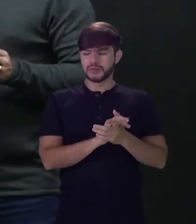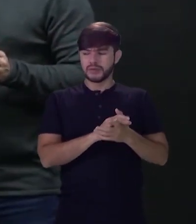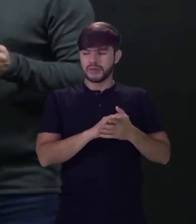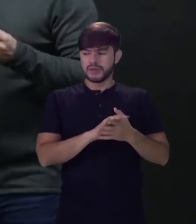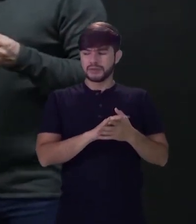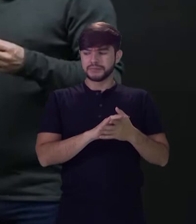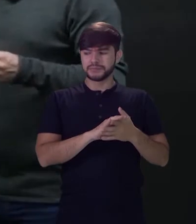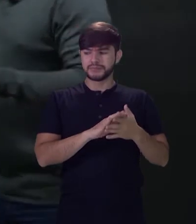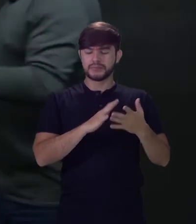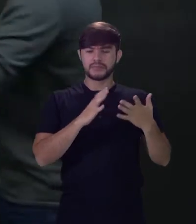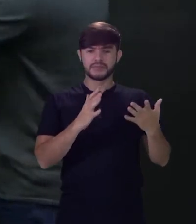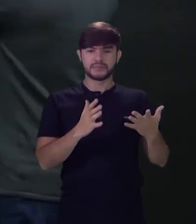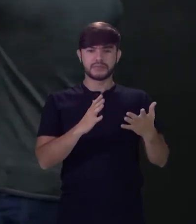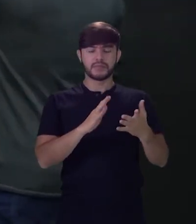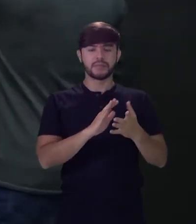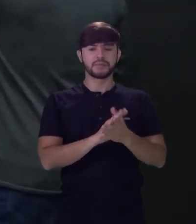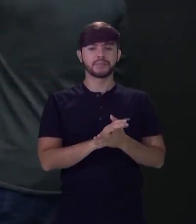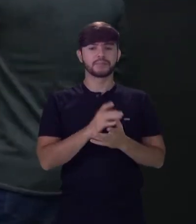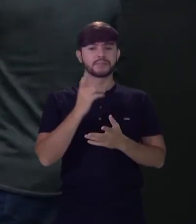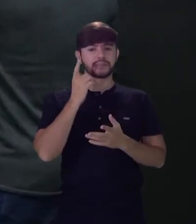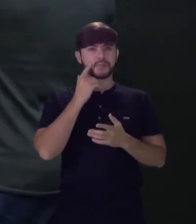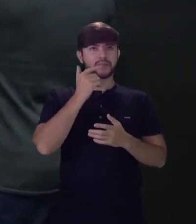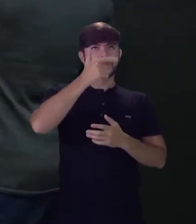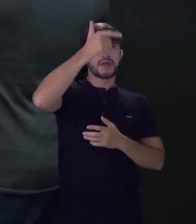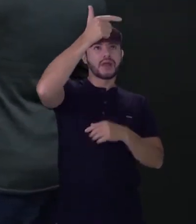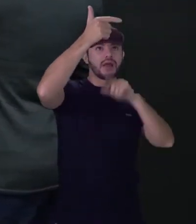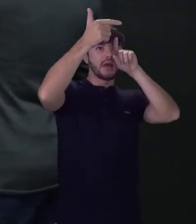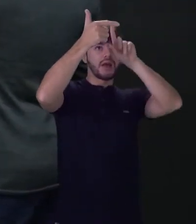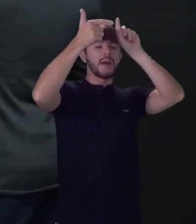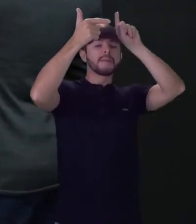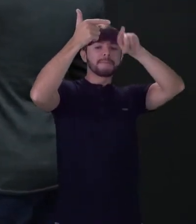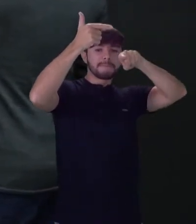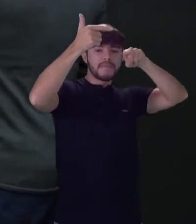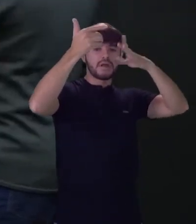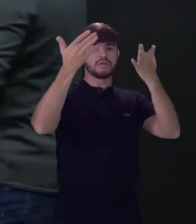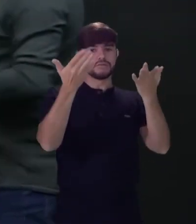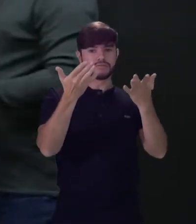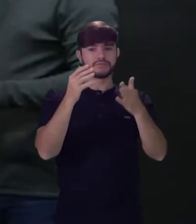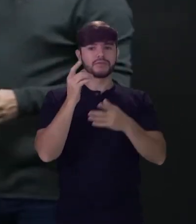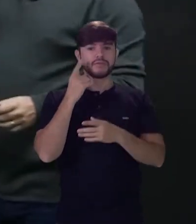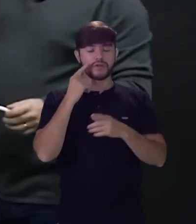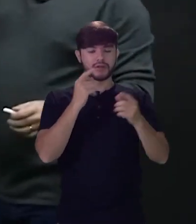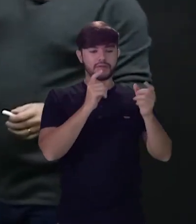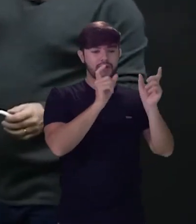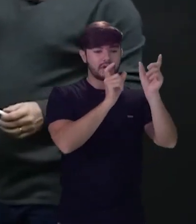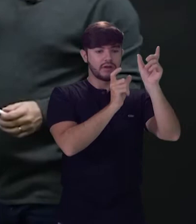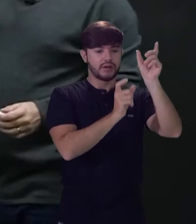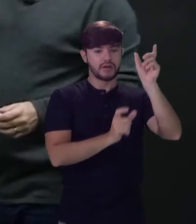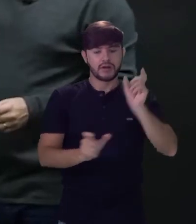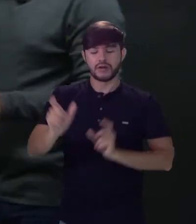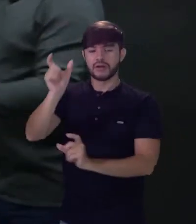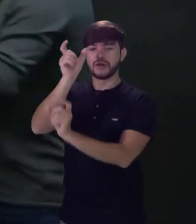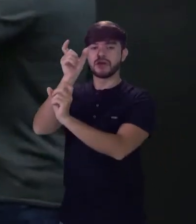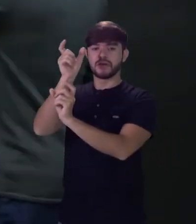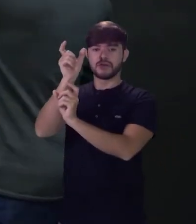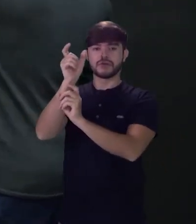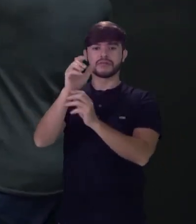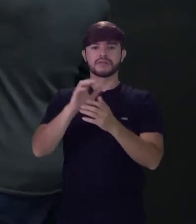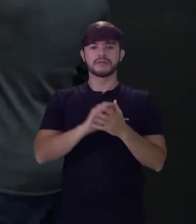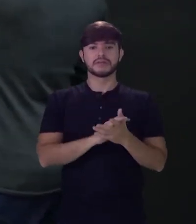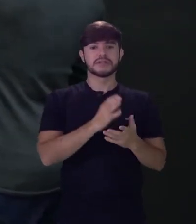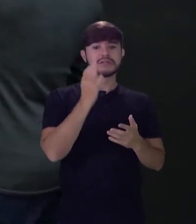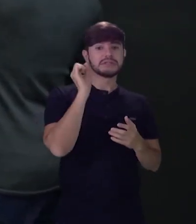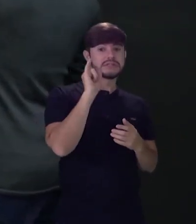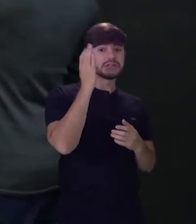menos 2. O que a gente vai fazer? Aqui nesse caso, o primeiro passo é inverter a fração. Então, o